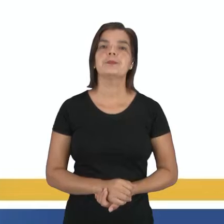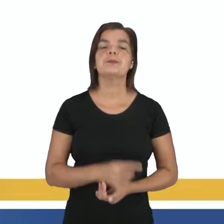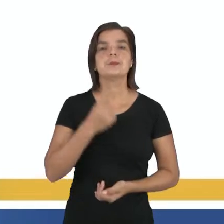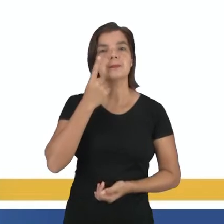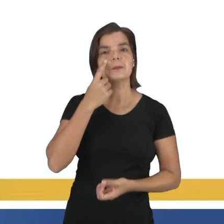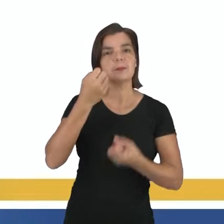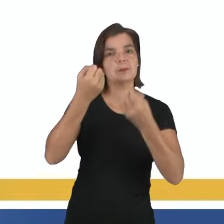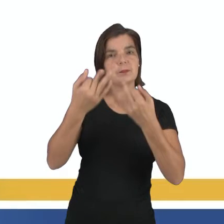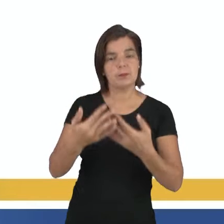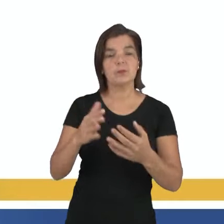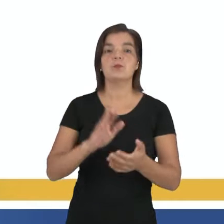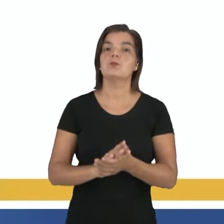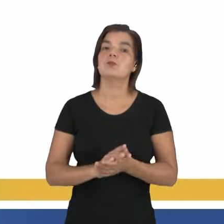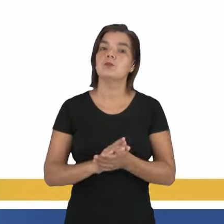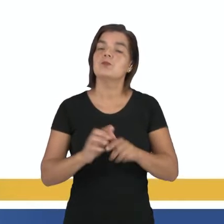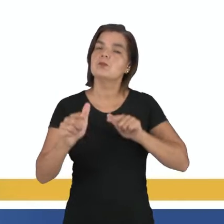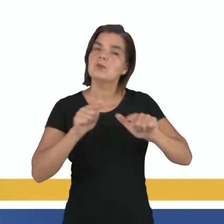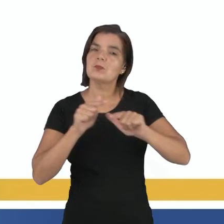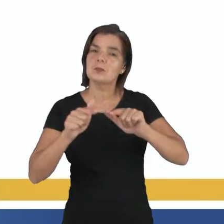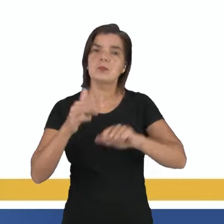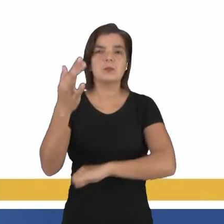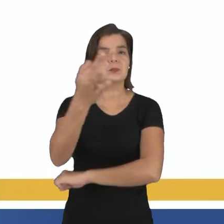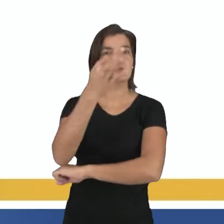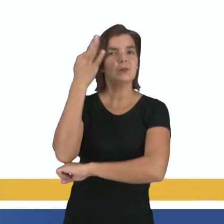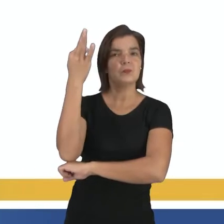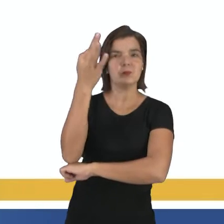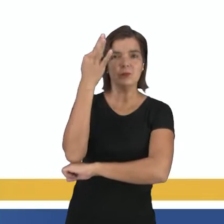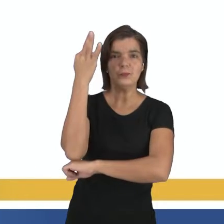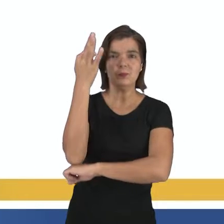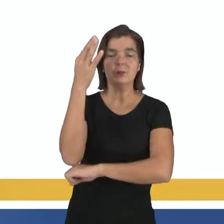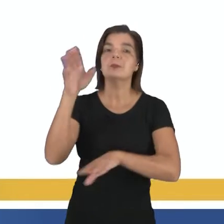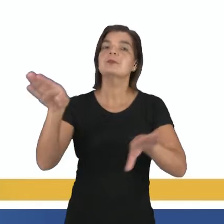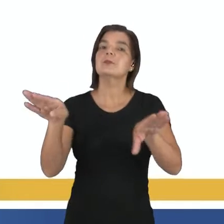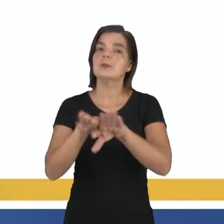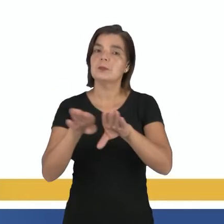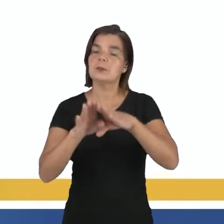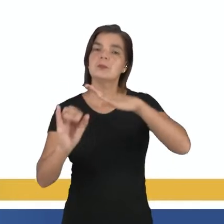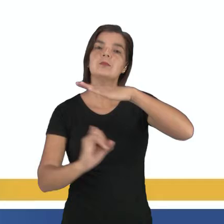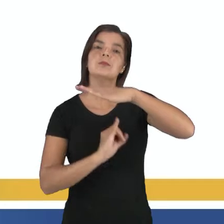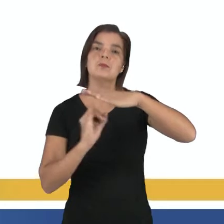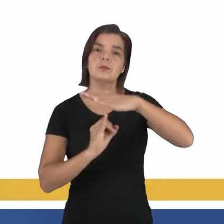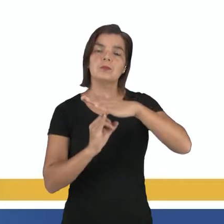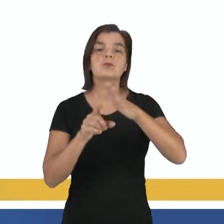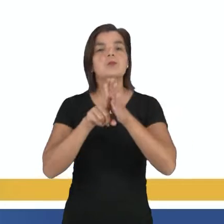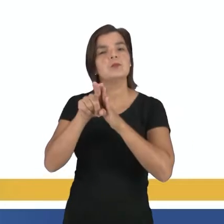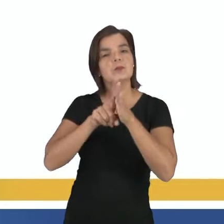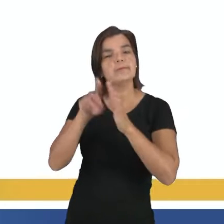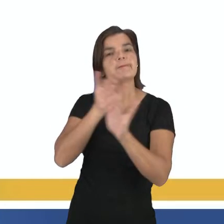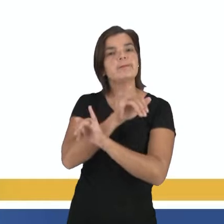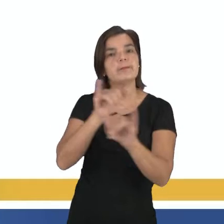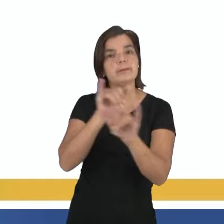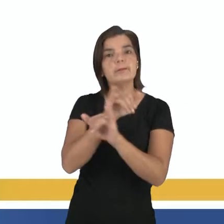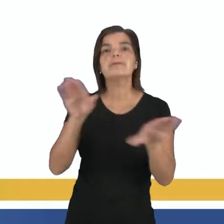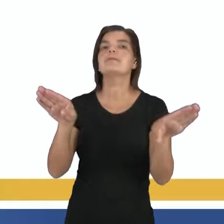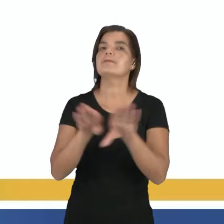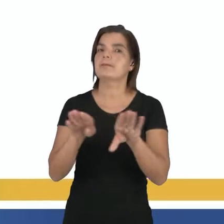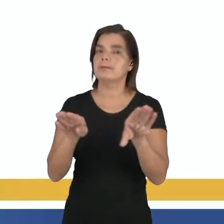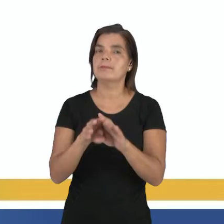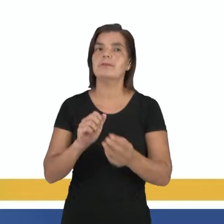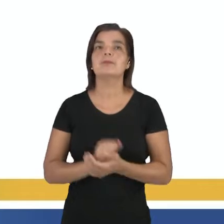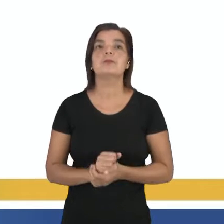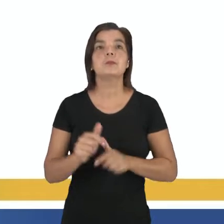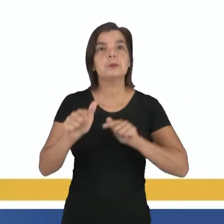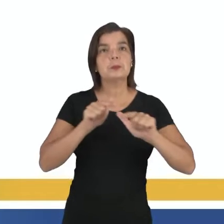E aí, quando a gente fala de emprego formal e informal, a gente tem alguns dados que foram divulgados também.